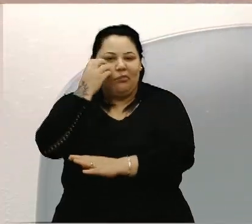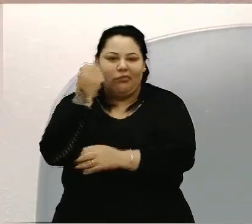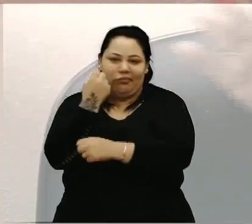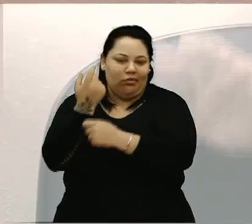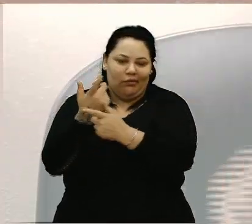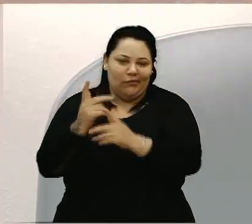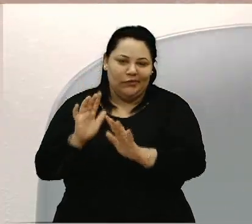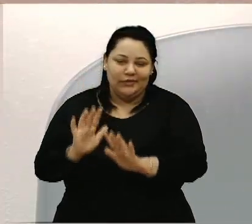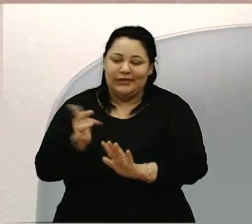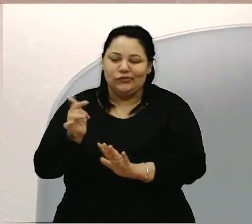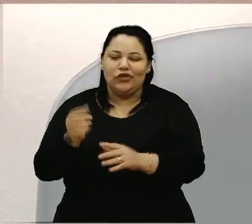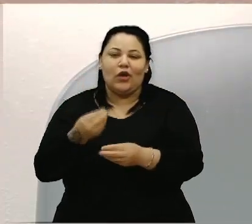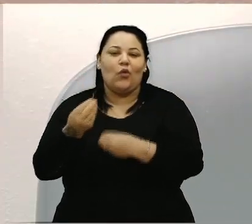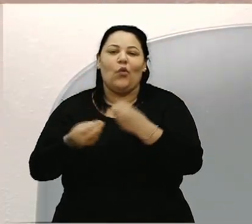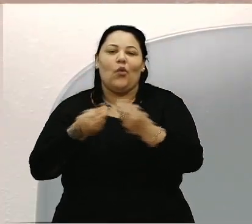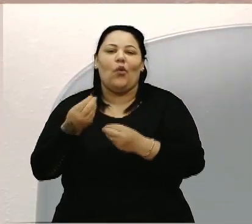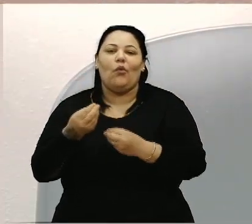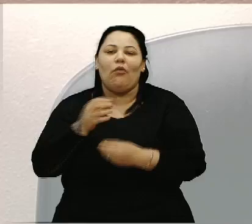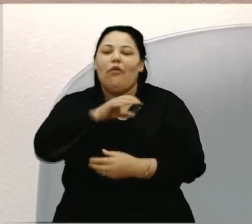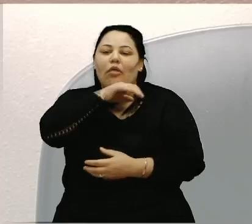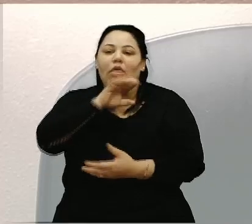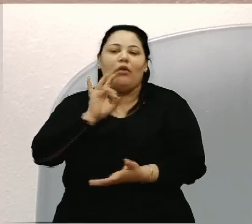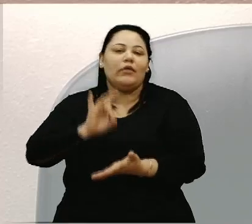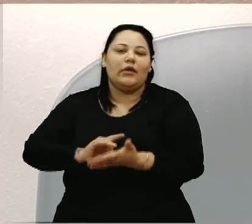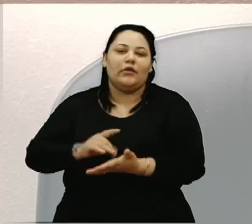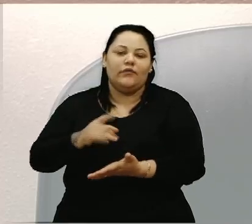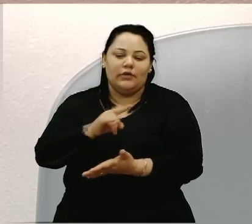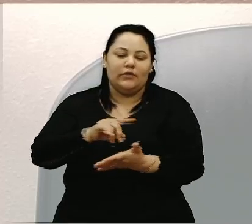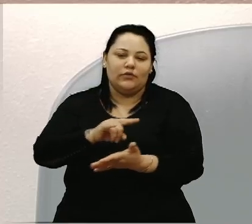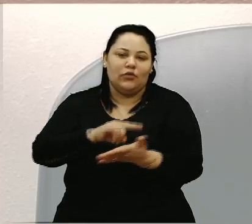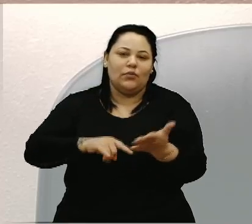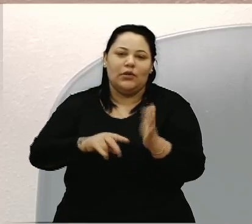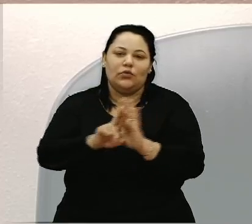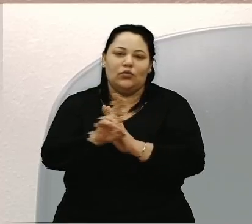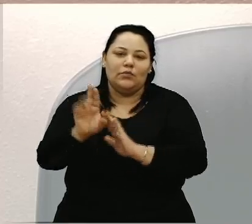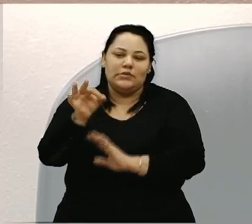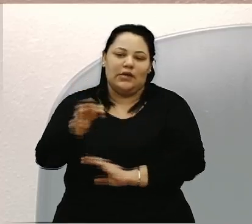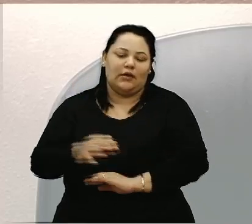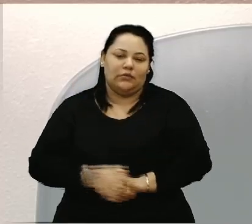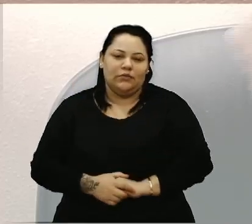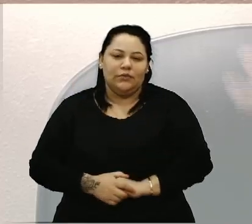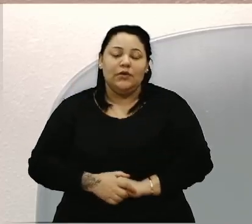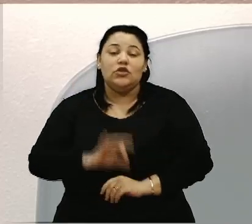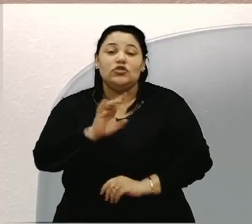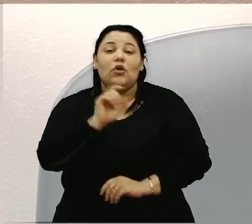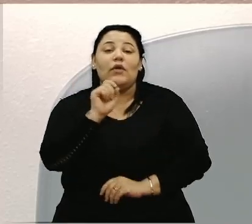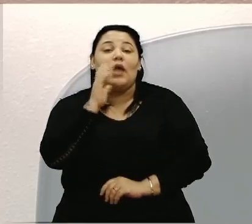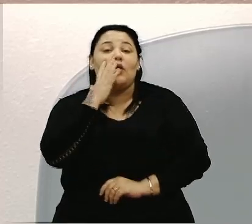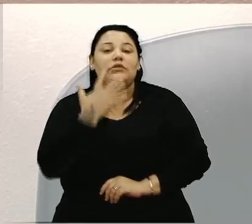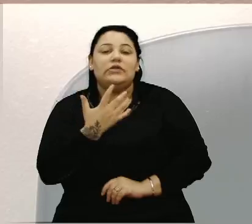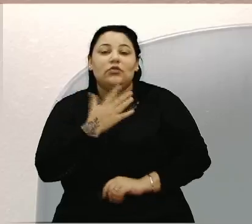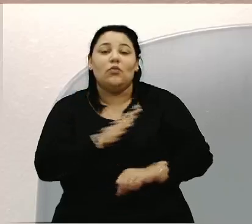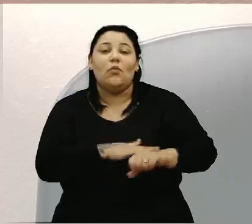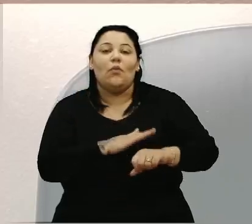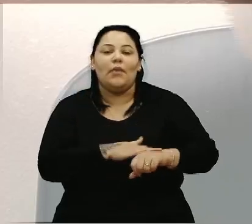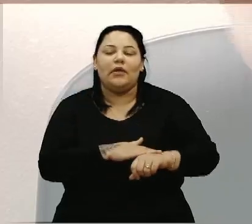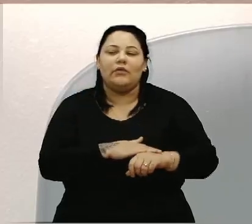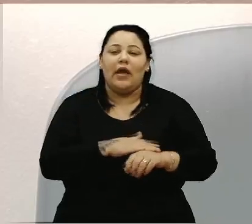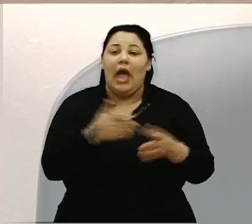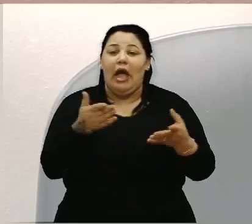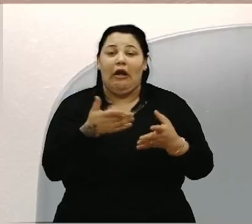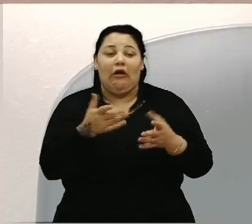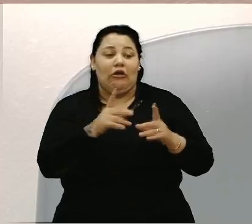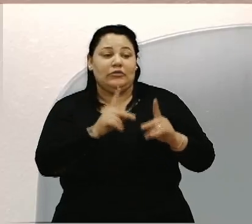que não existiria mais como não regularizar se não fosse dessa forma. Só que o momento parece que tudo é